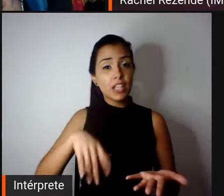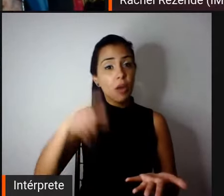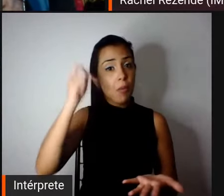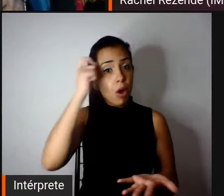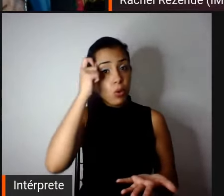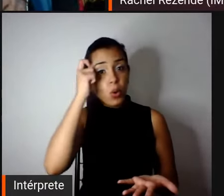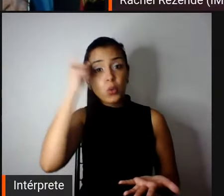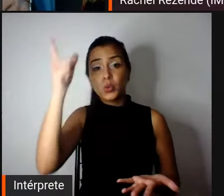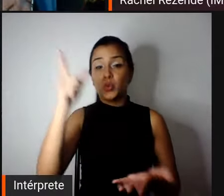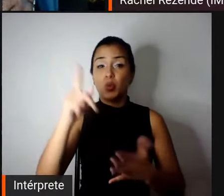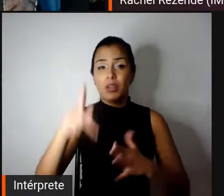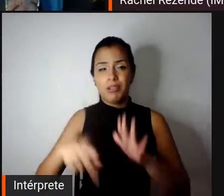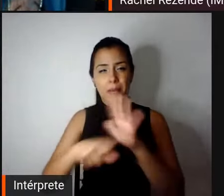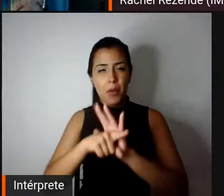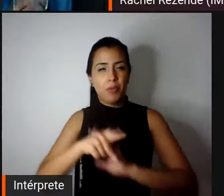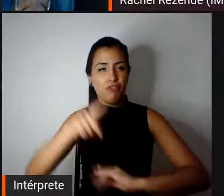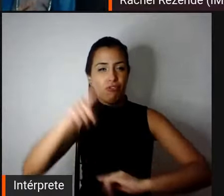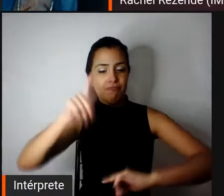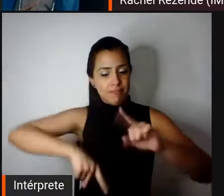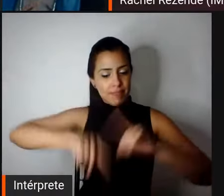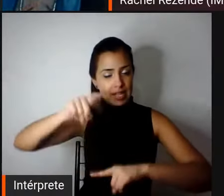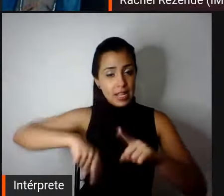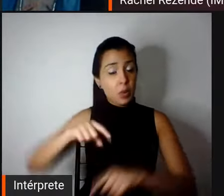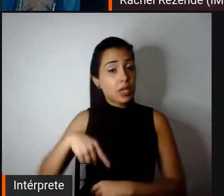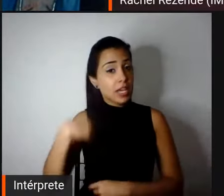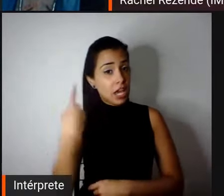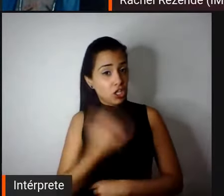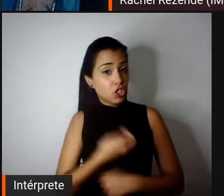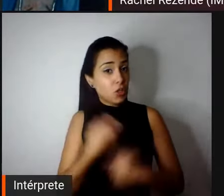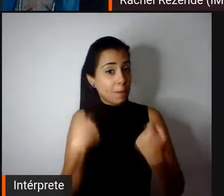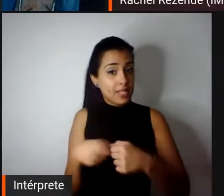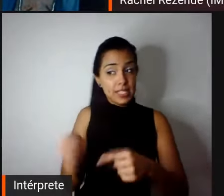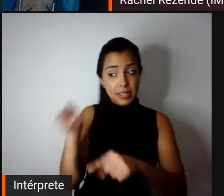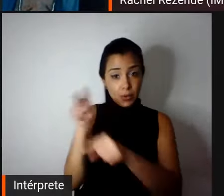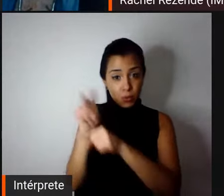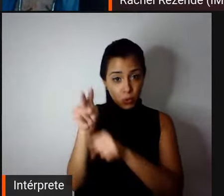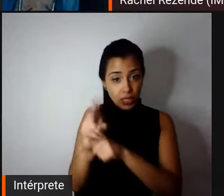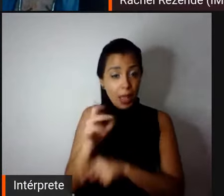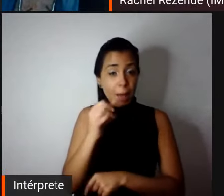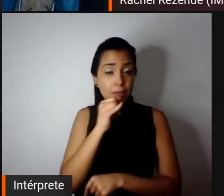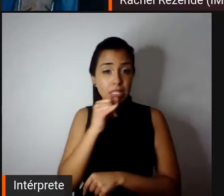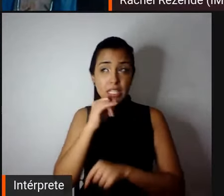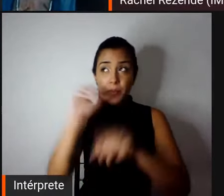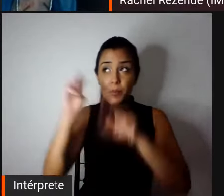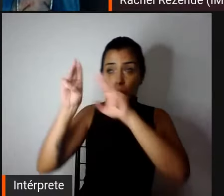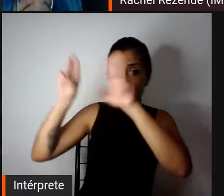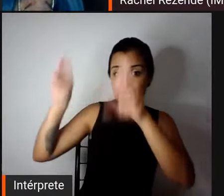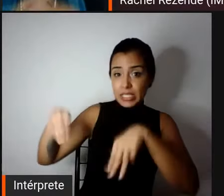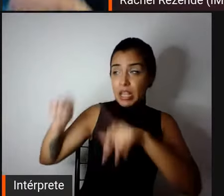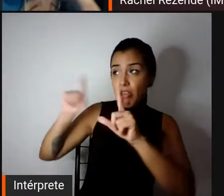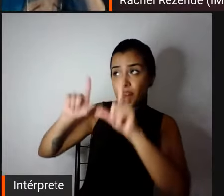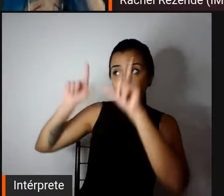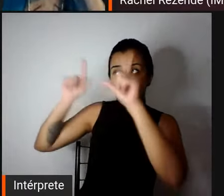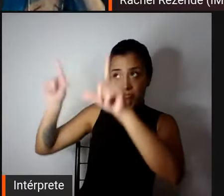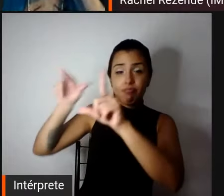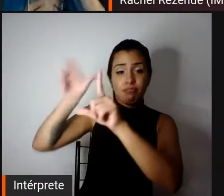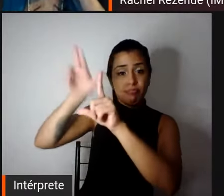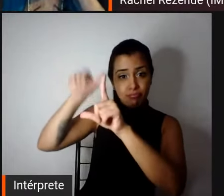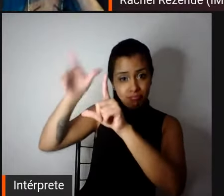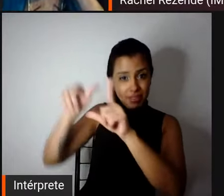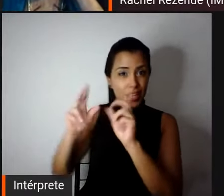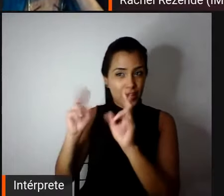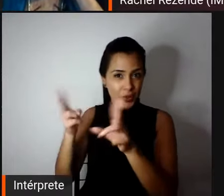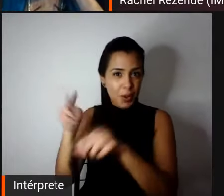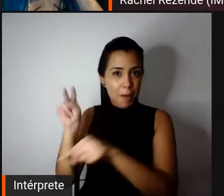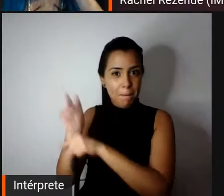gente não só precisa preservar nos museus, nos objetos, né, mas a gente precisa preservar